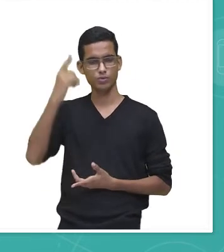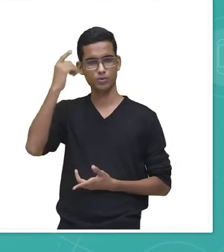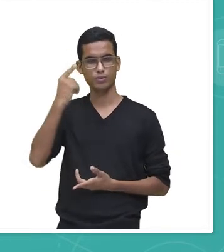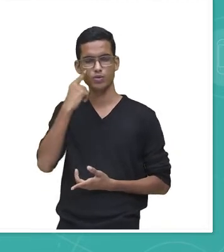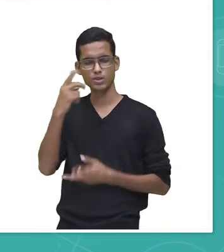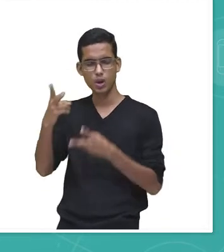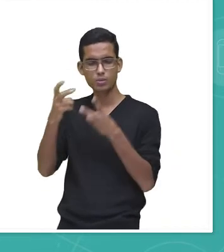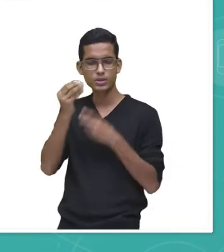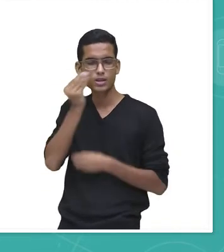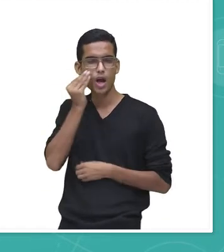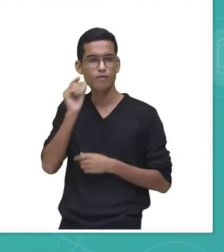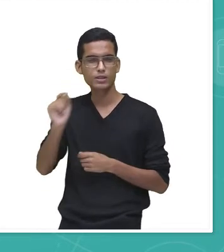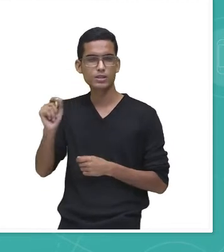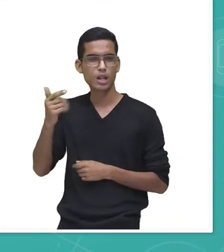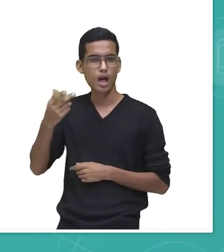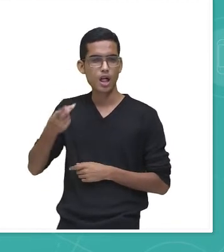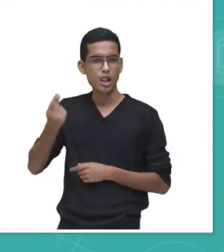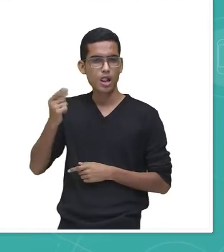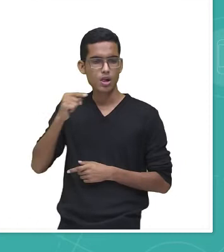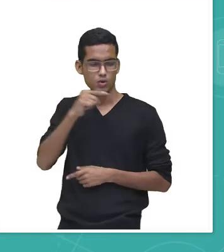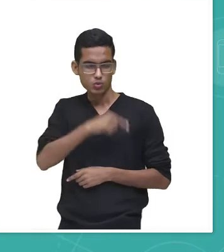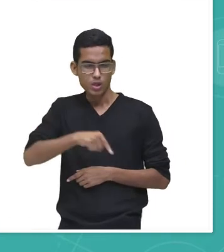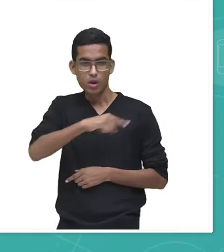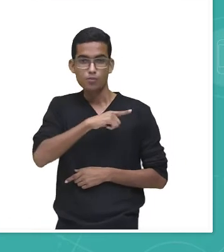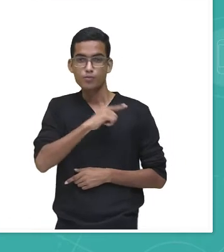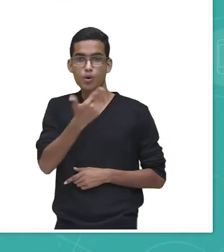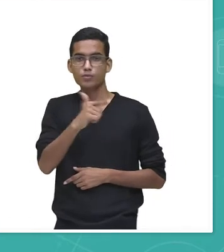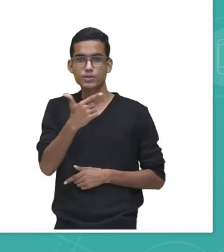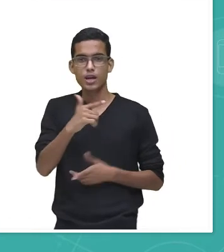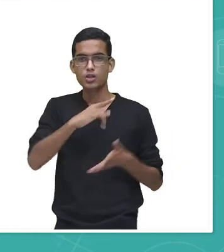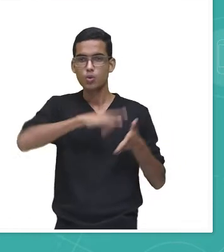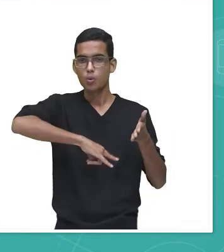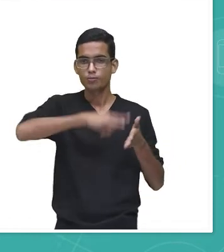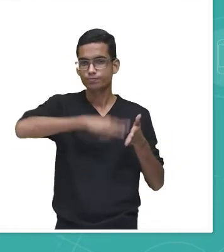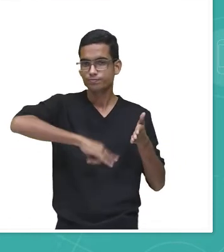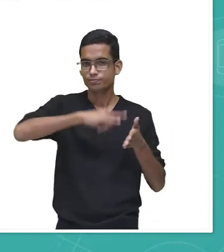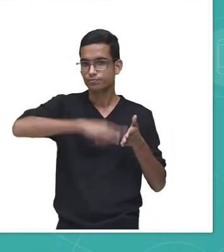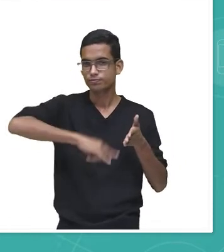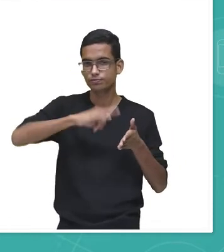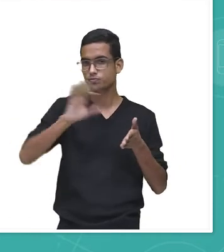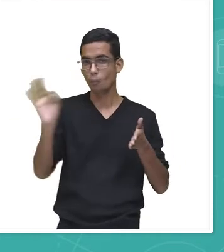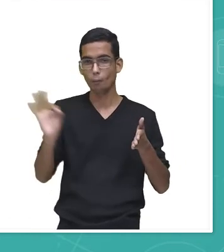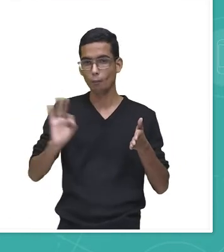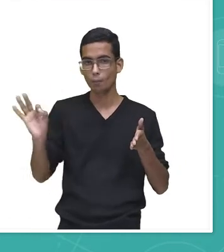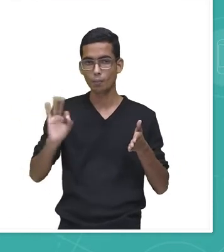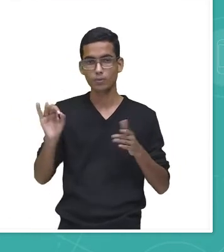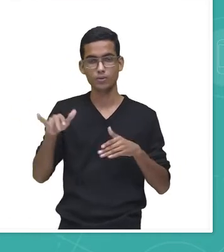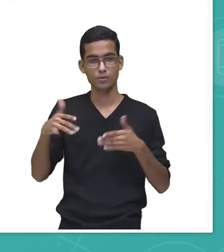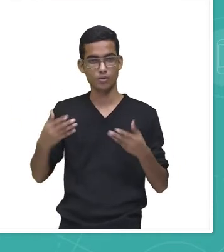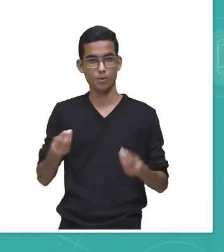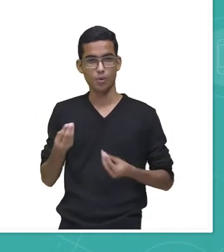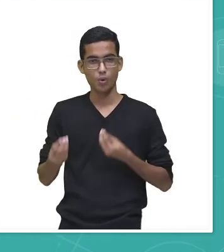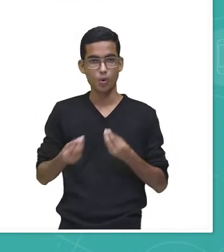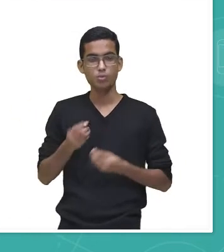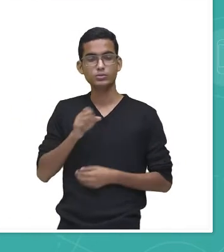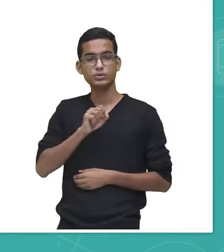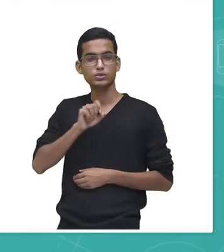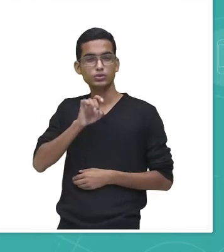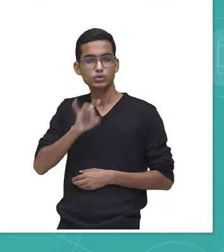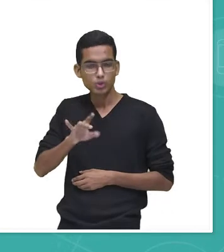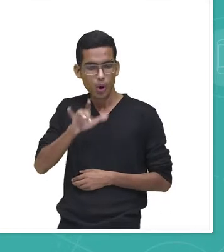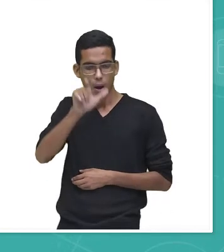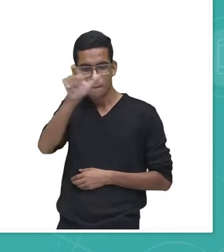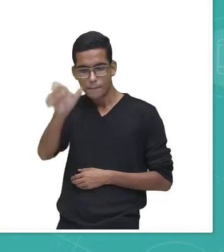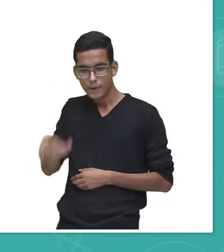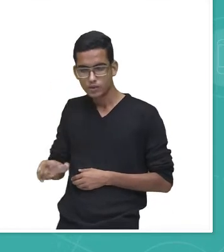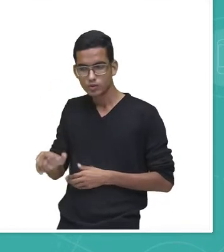nascimento, certidão de casamento. Então, todos os teus registros como pessoa, eles só existem se eles acontecerem dentro